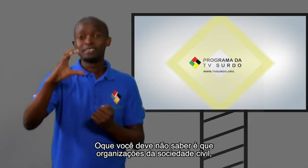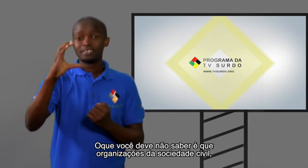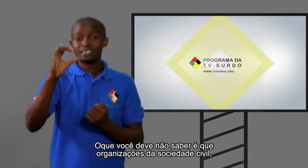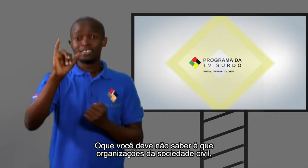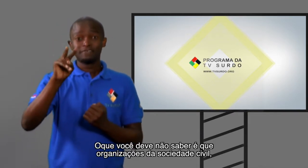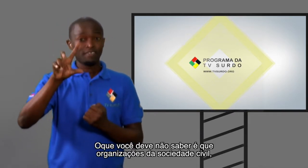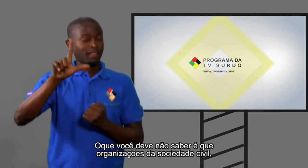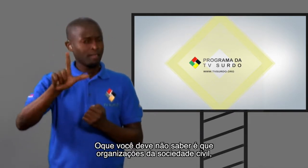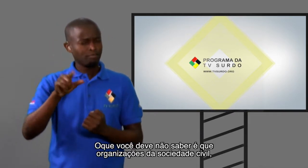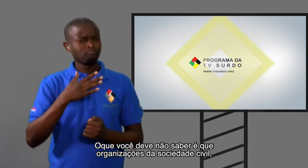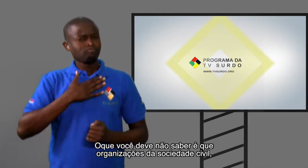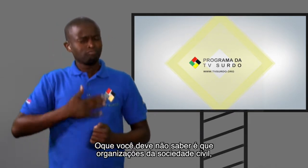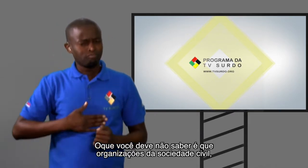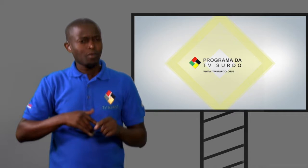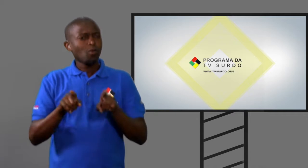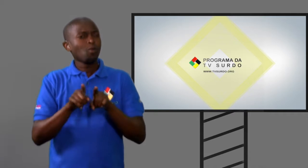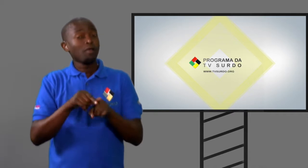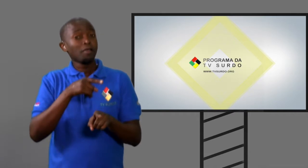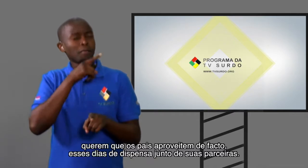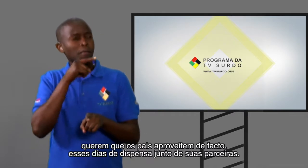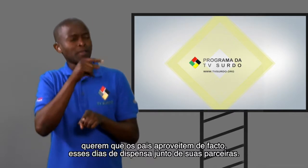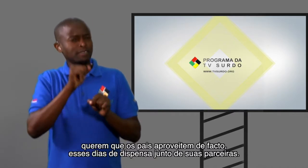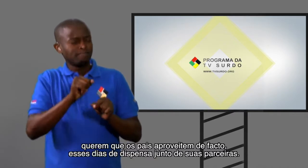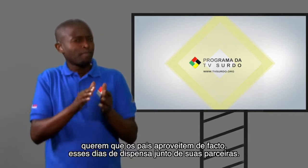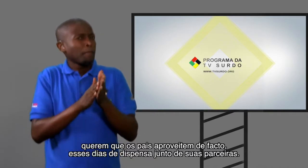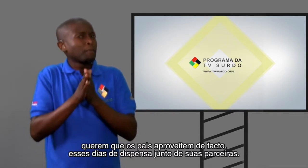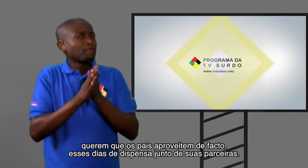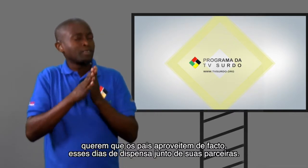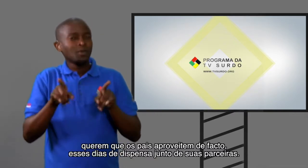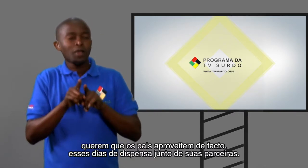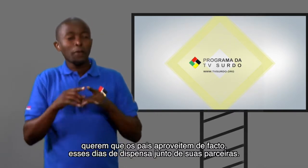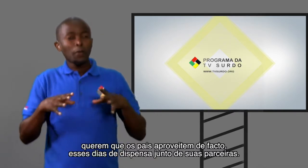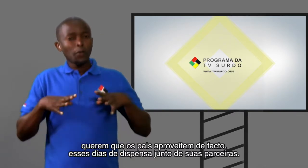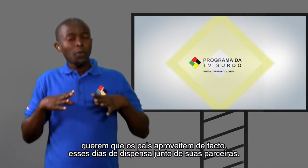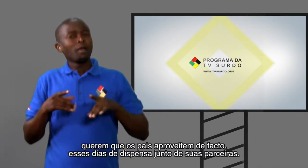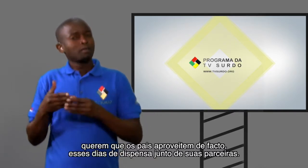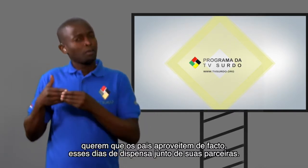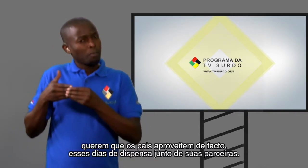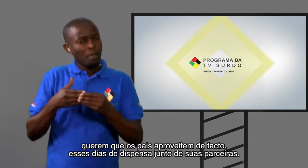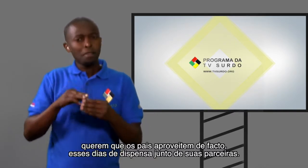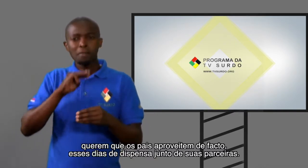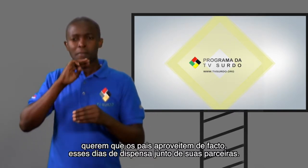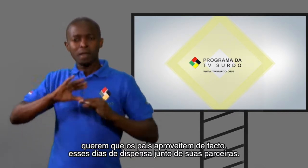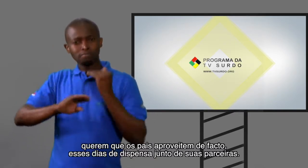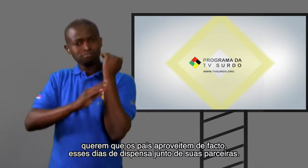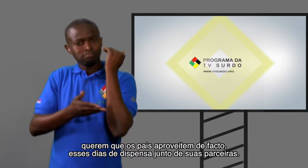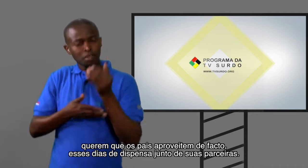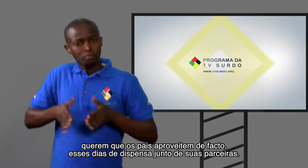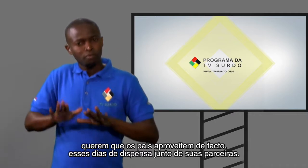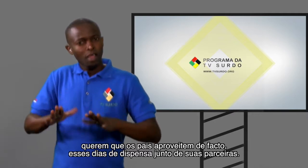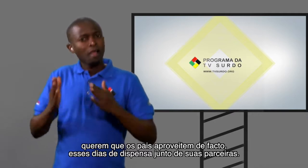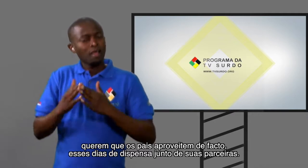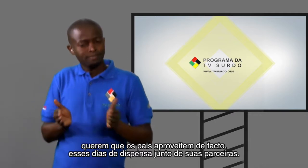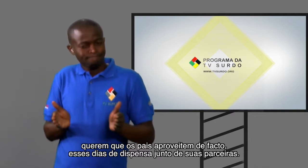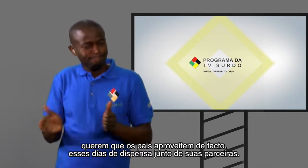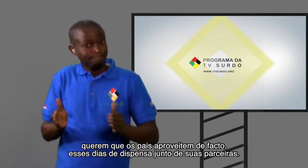que organizações da sociedade civil querem que os pais aproveitem, de facto, esses dias de dispensa junto de